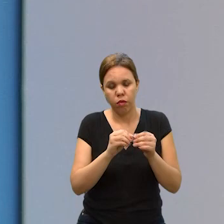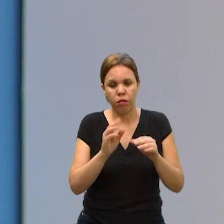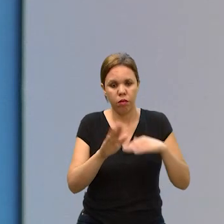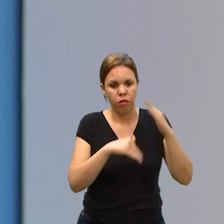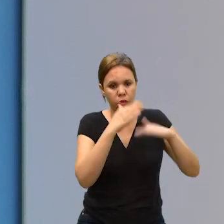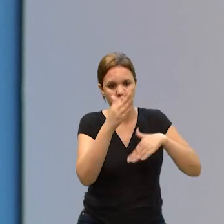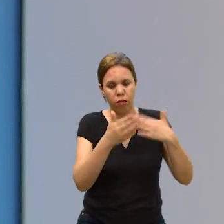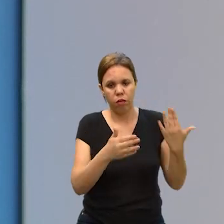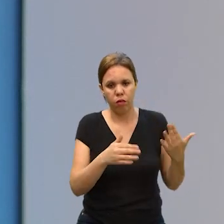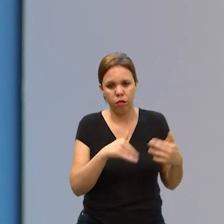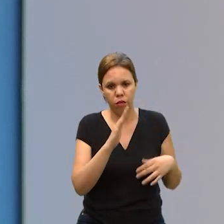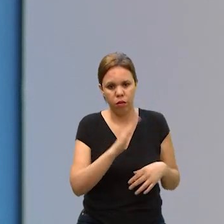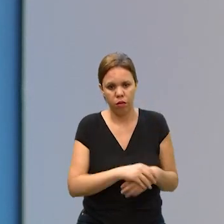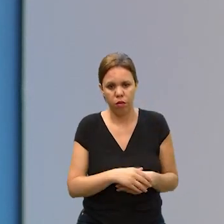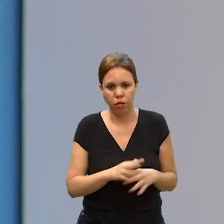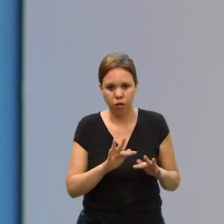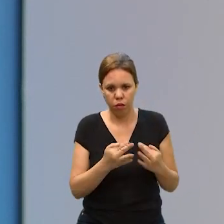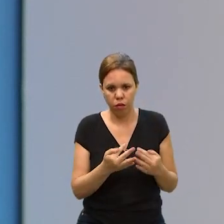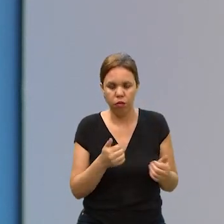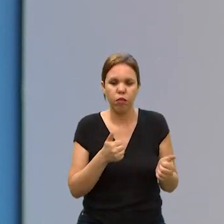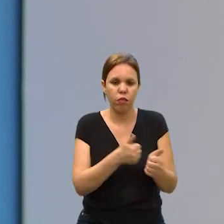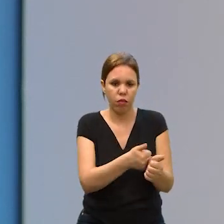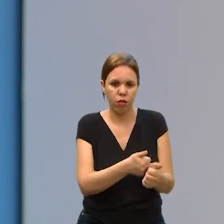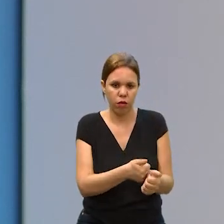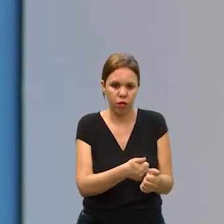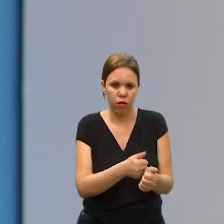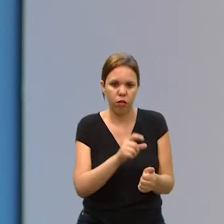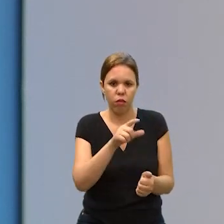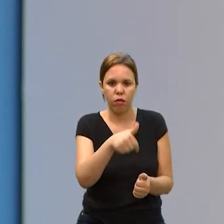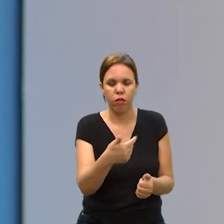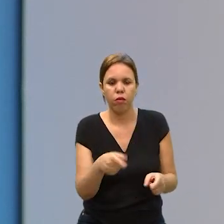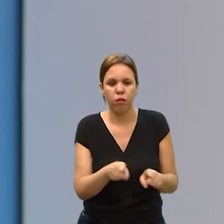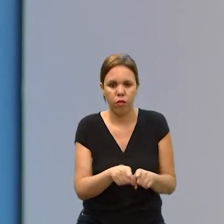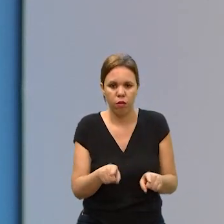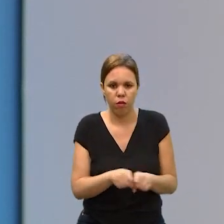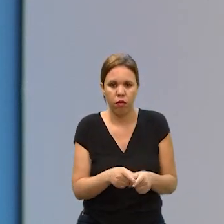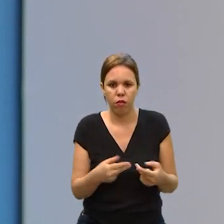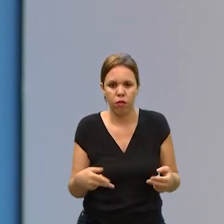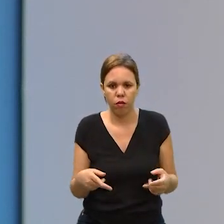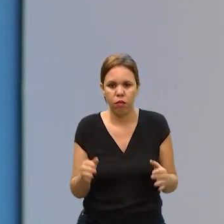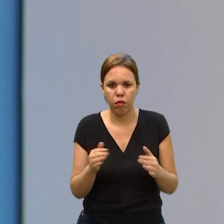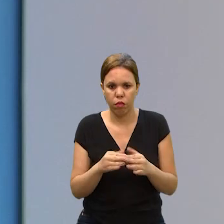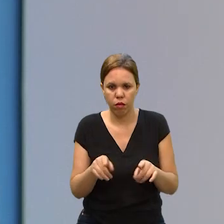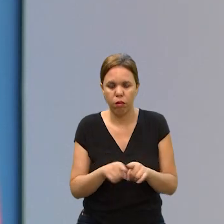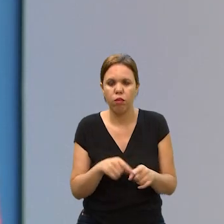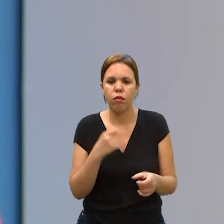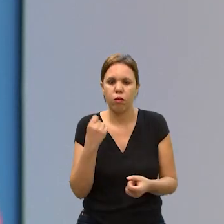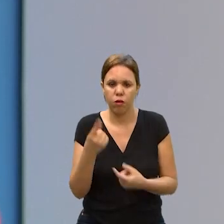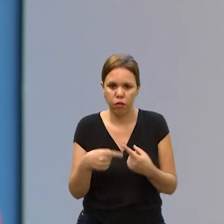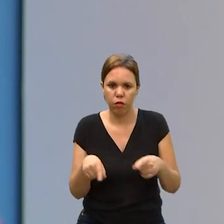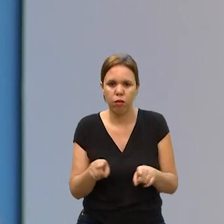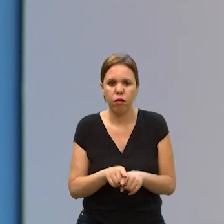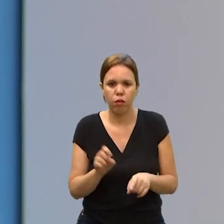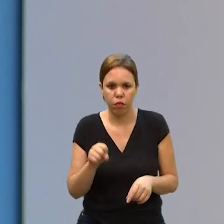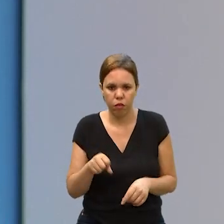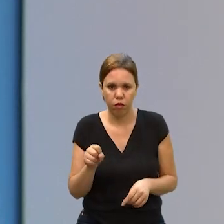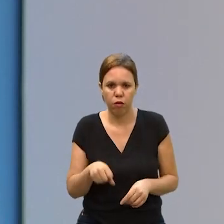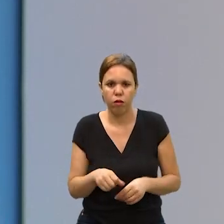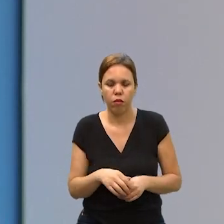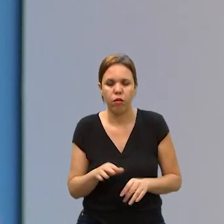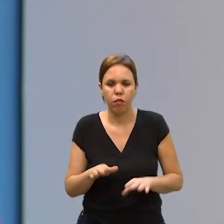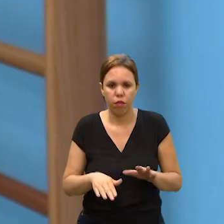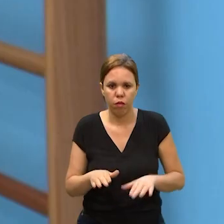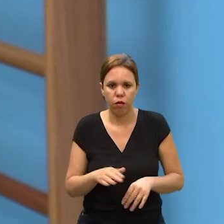criança, tentando fazê-la desenvolver-se um pouco mais, os pais acompanham e depois reproduzem de alguma forma em casa alguns